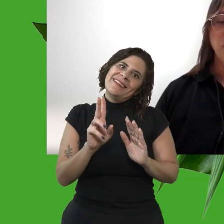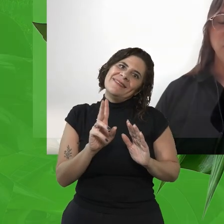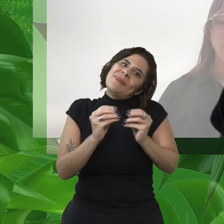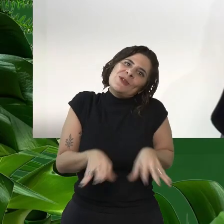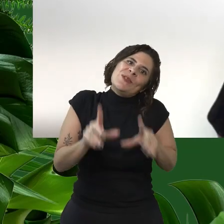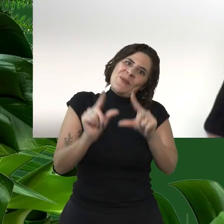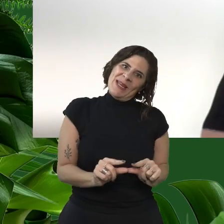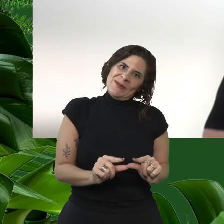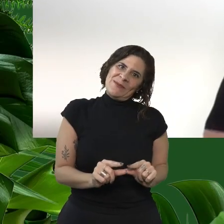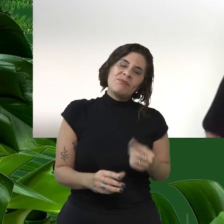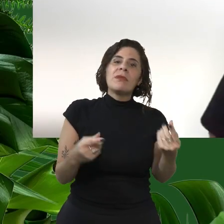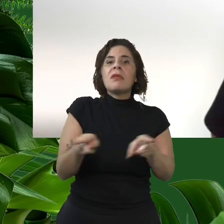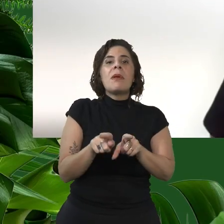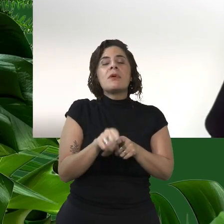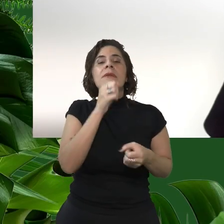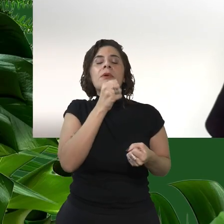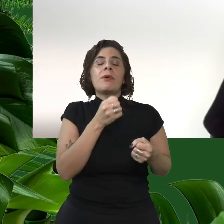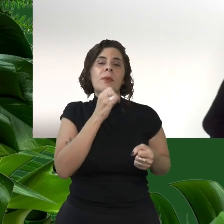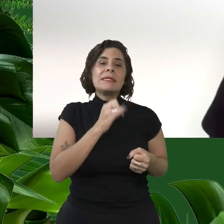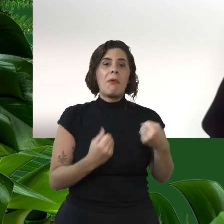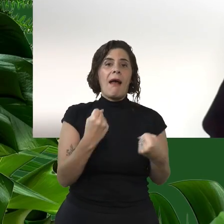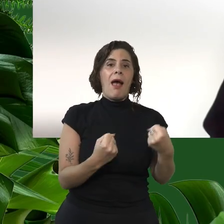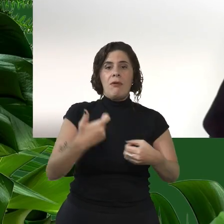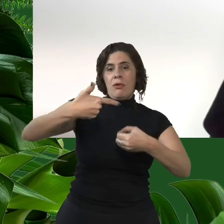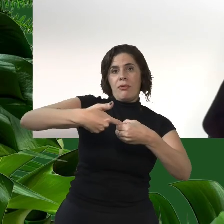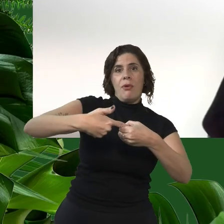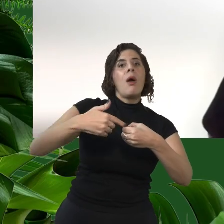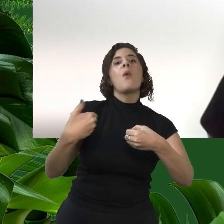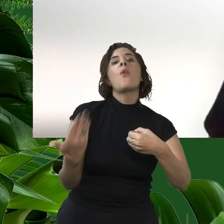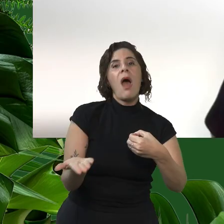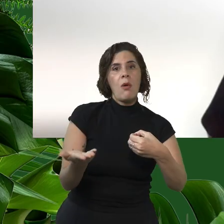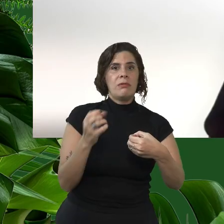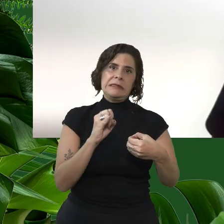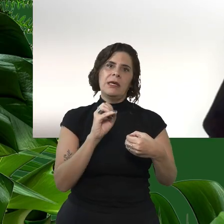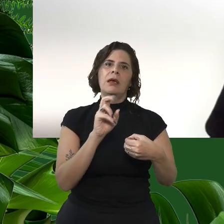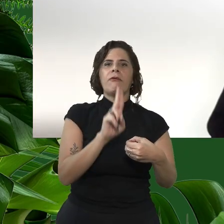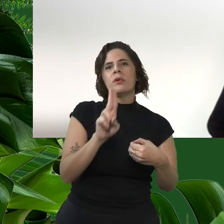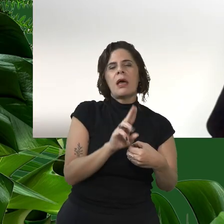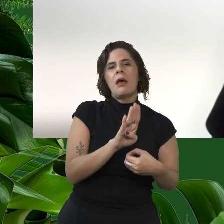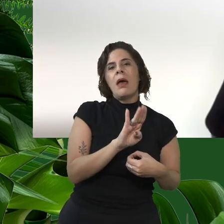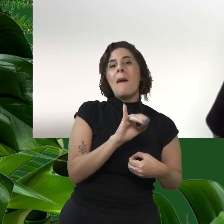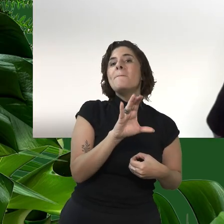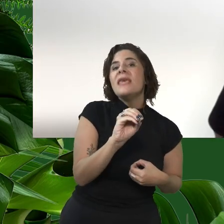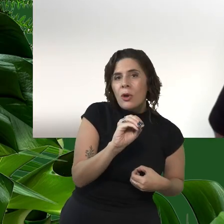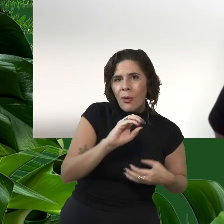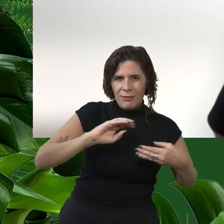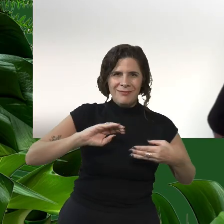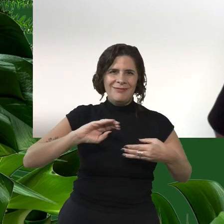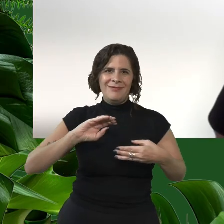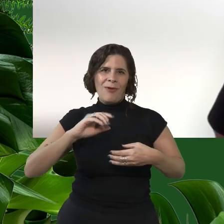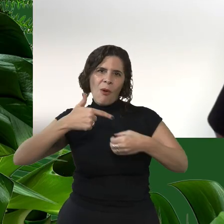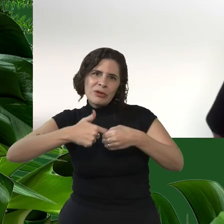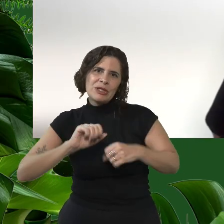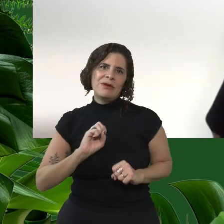de combustível que a gente vai usar, isso também influencia. Se a gente usar biocombustível, seja ele biodiesel, etanol, ou